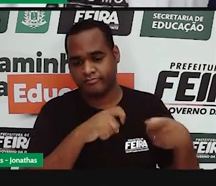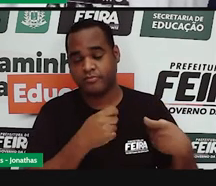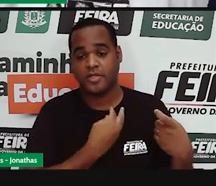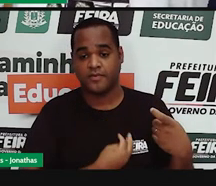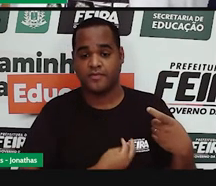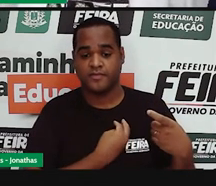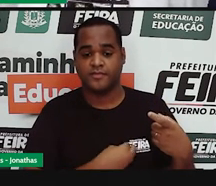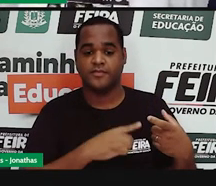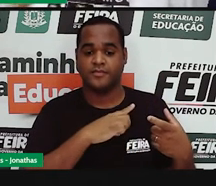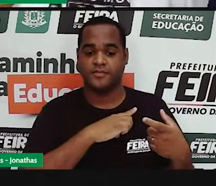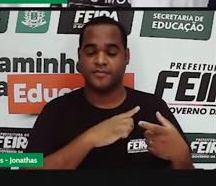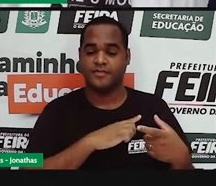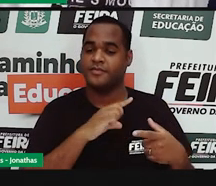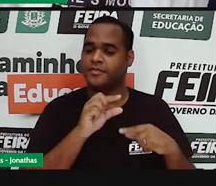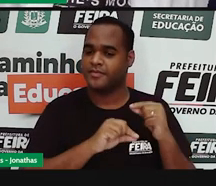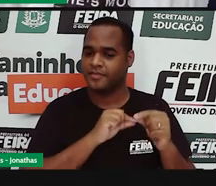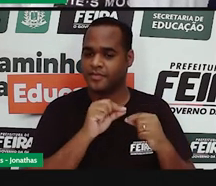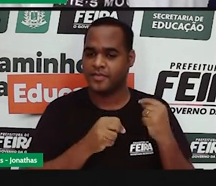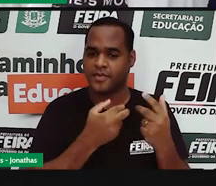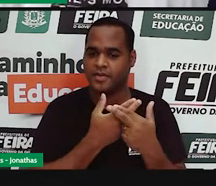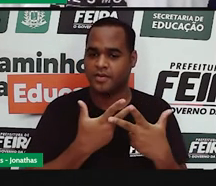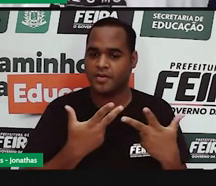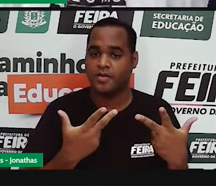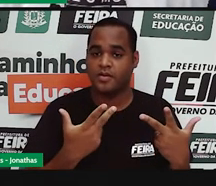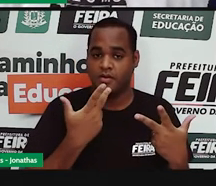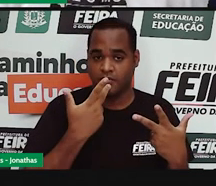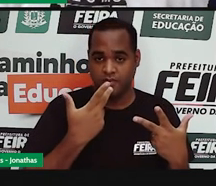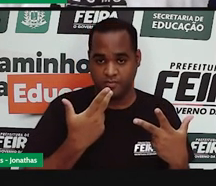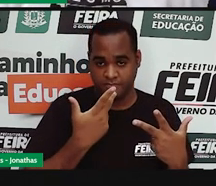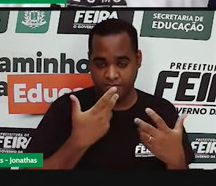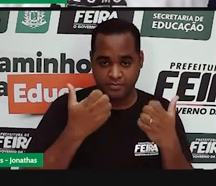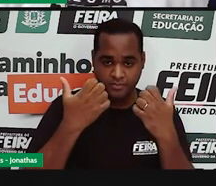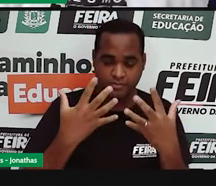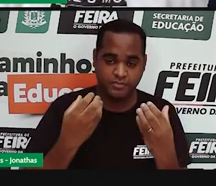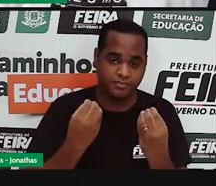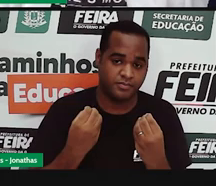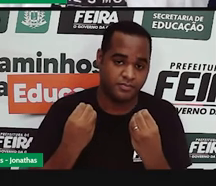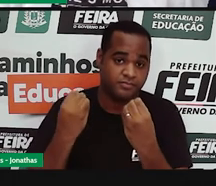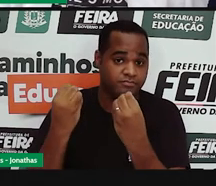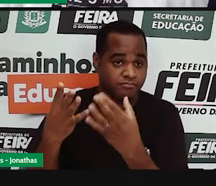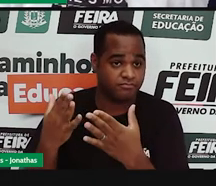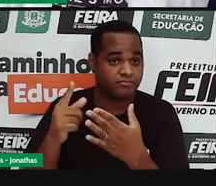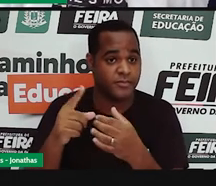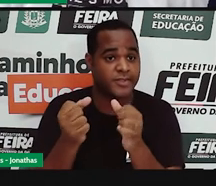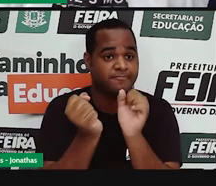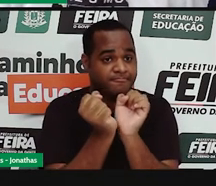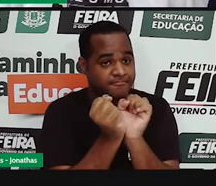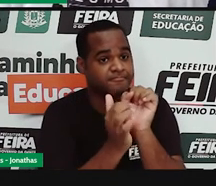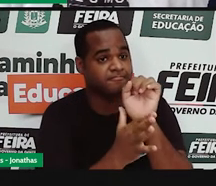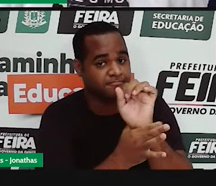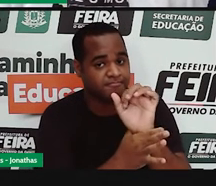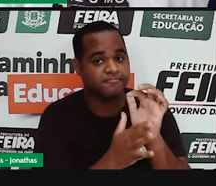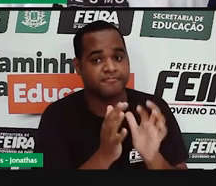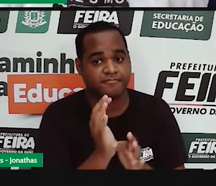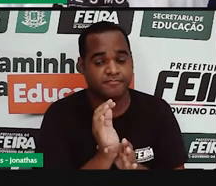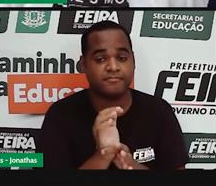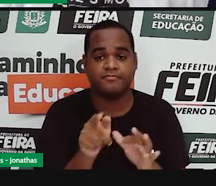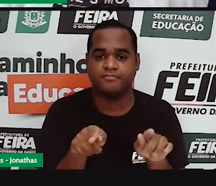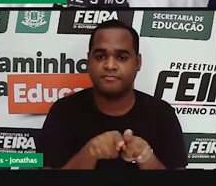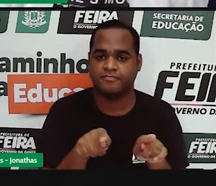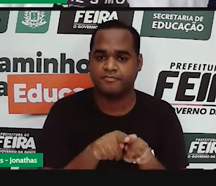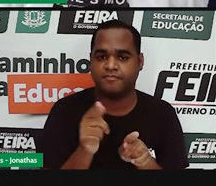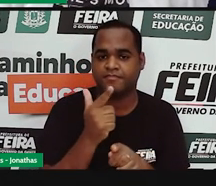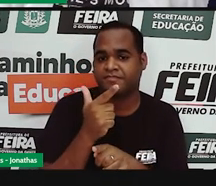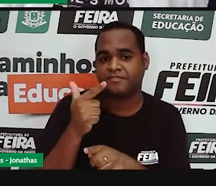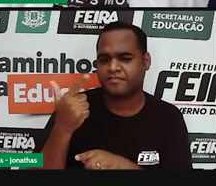cabia. Ele entregava isso na mão dos seus escravos. Há também uma outra